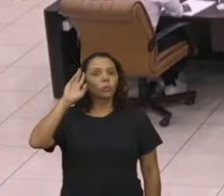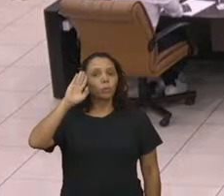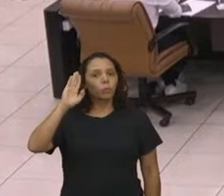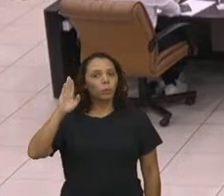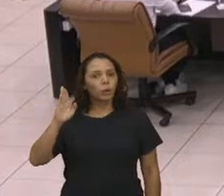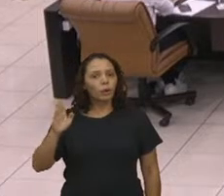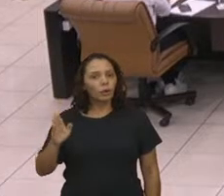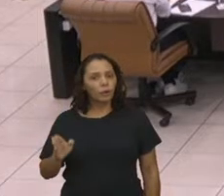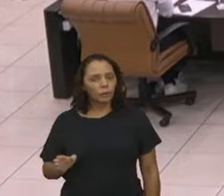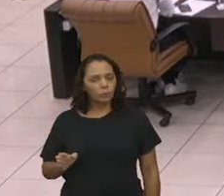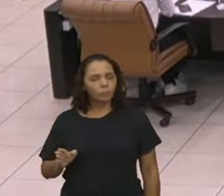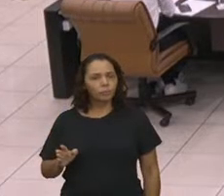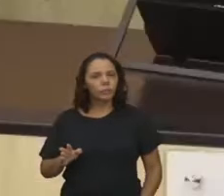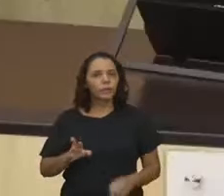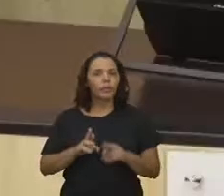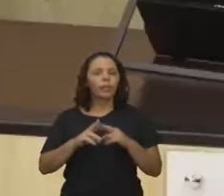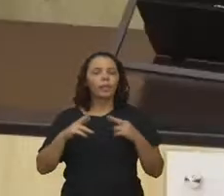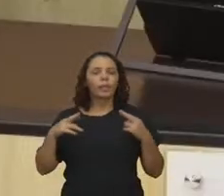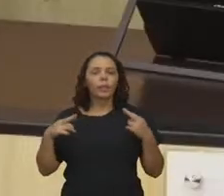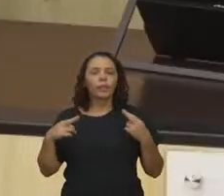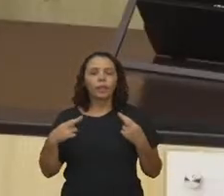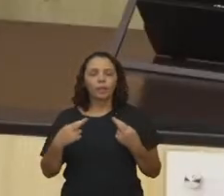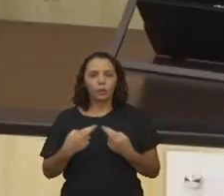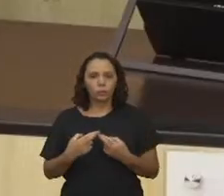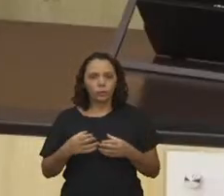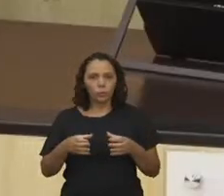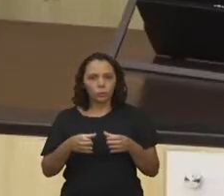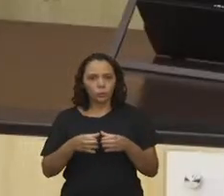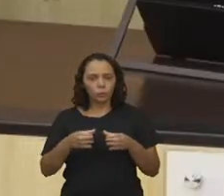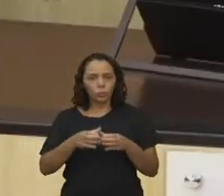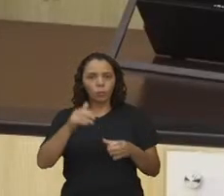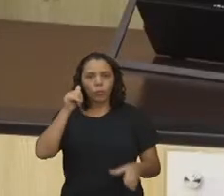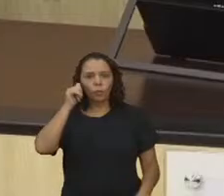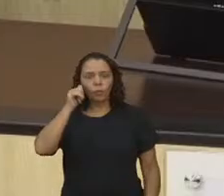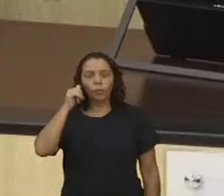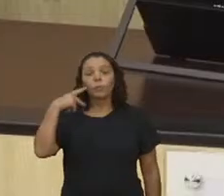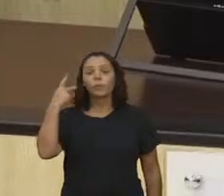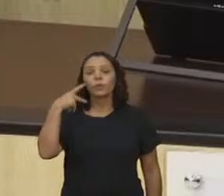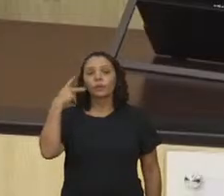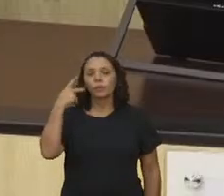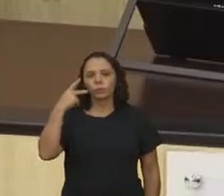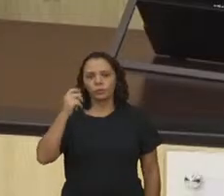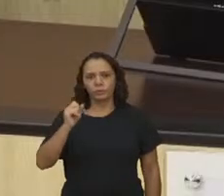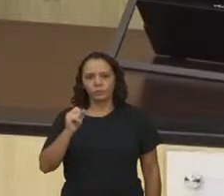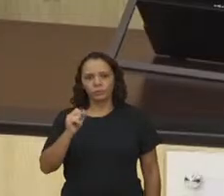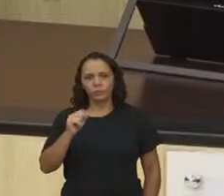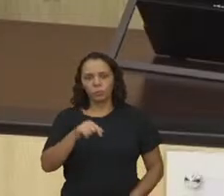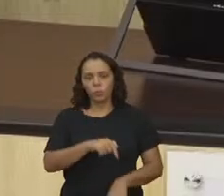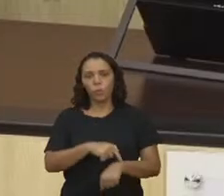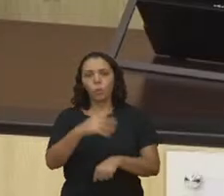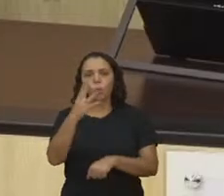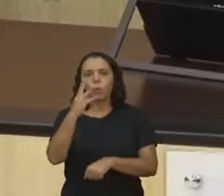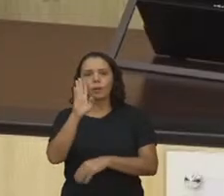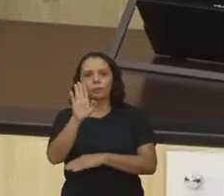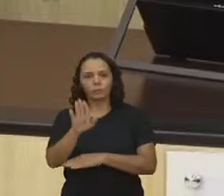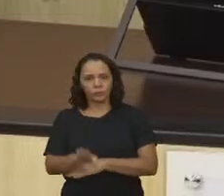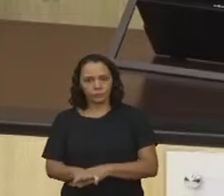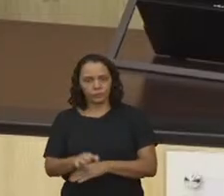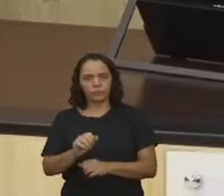de comissão de todos os vereadores às 16h, onde são